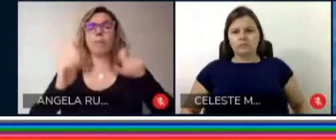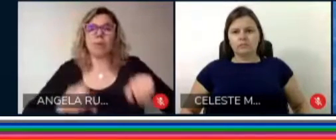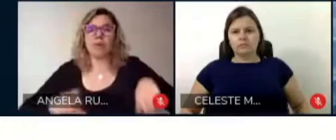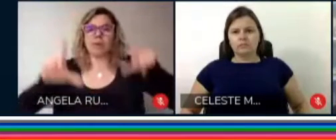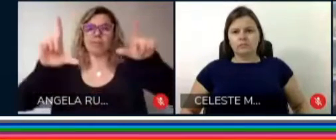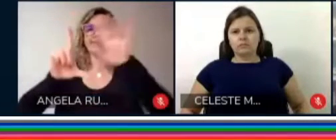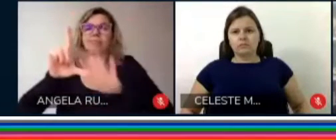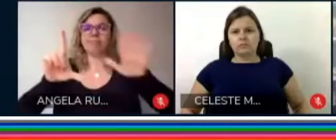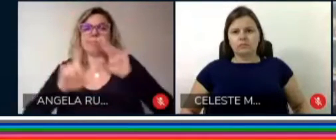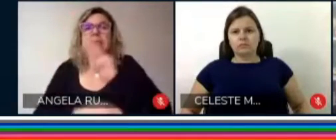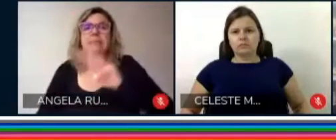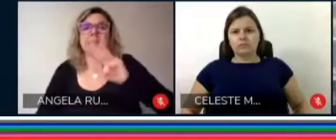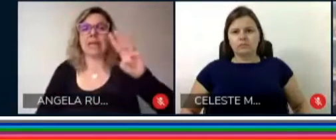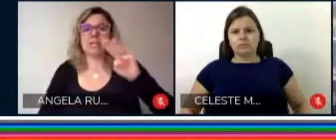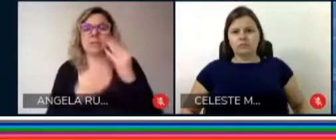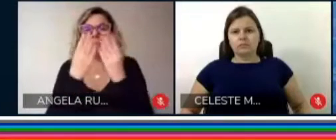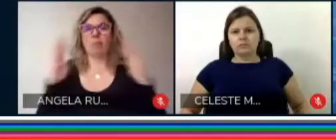site.